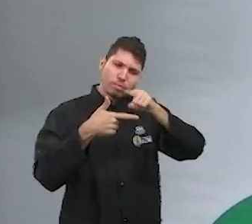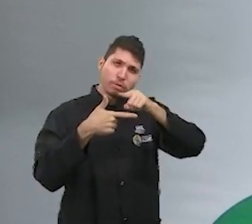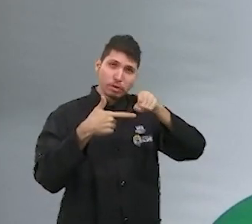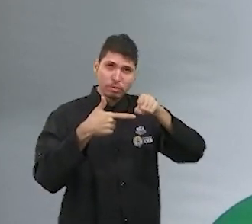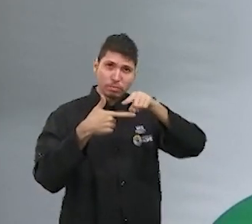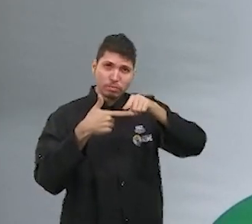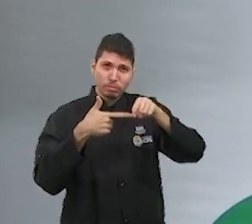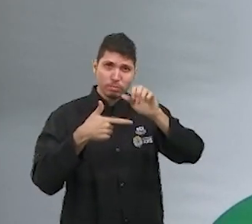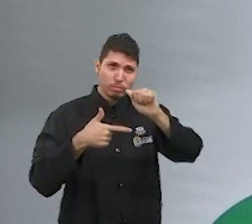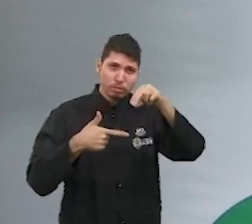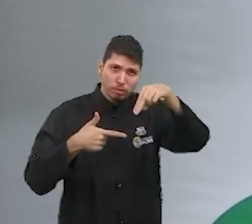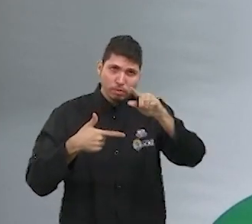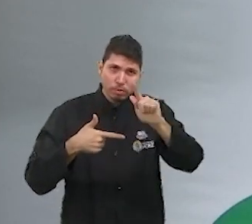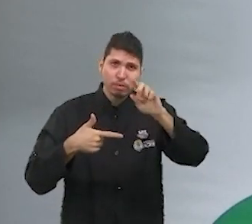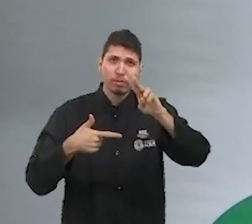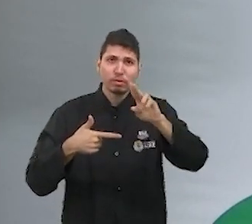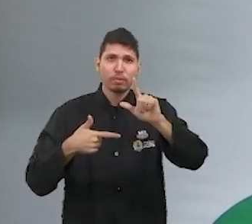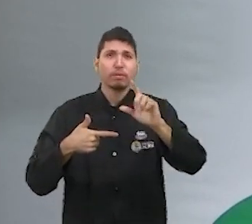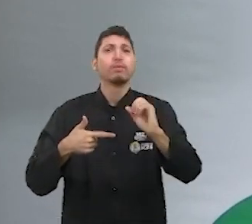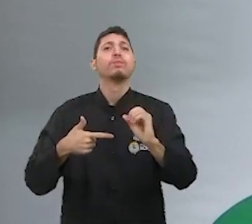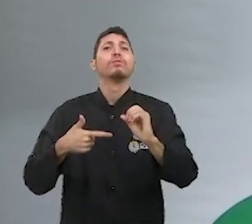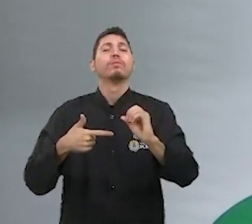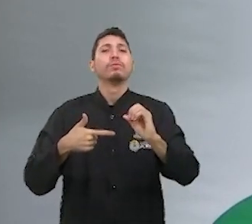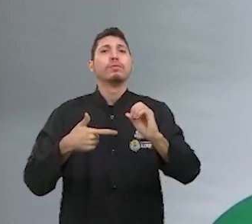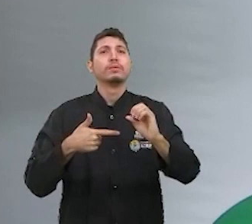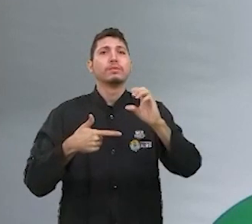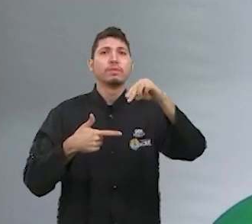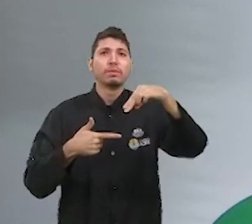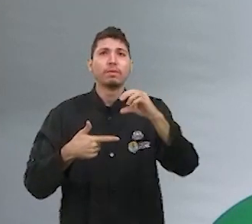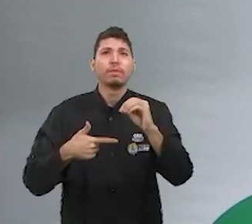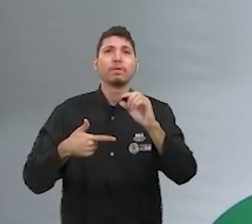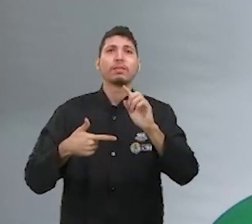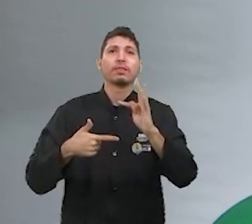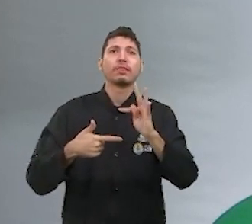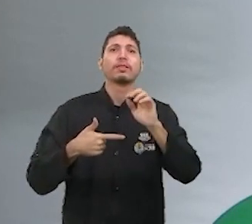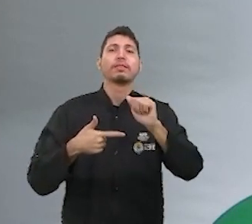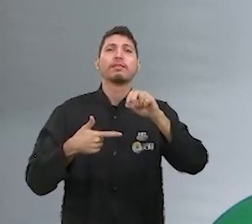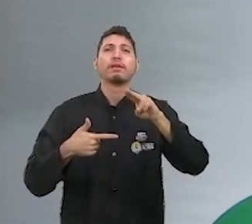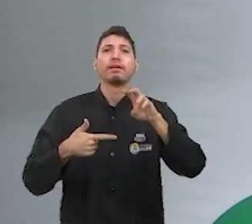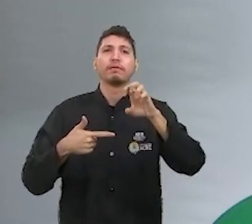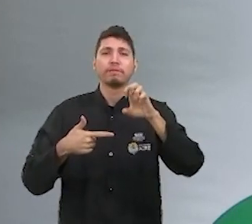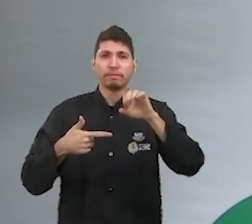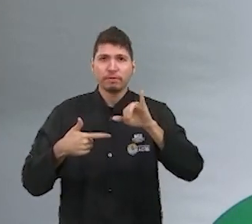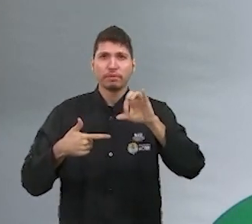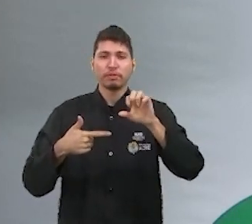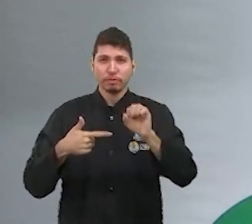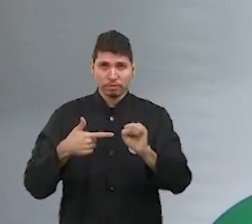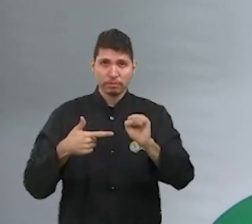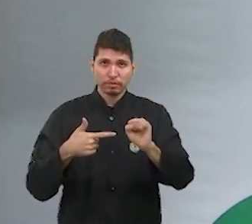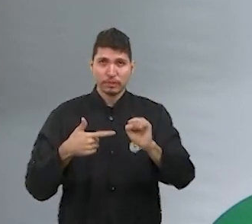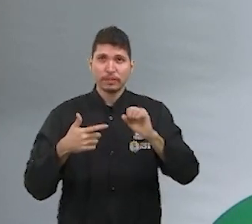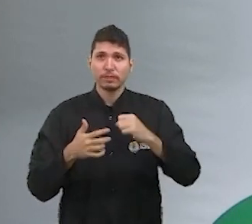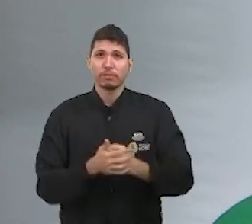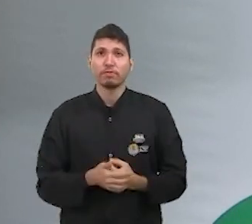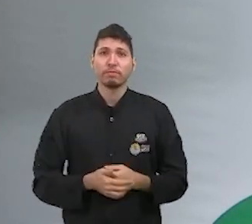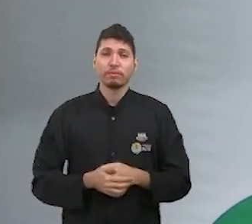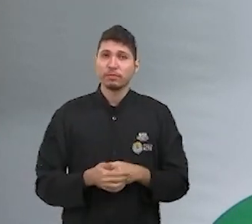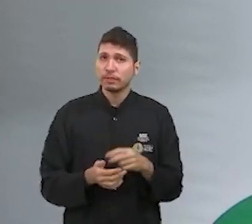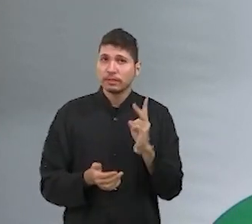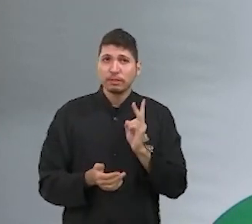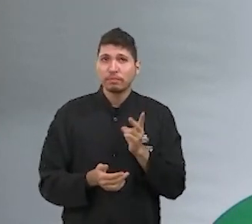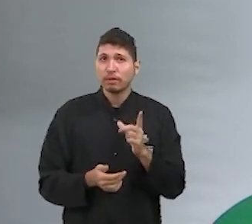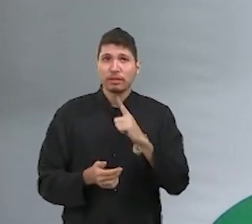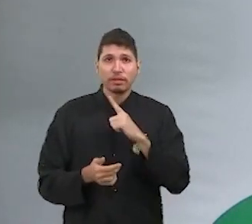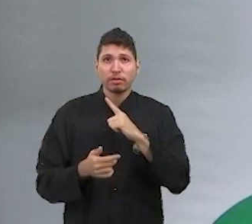primeiro, segundo, terceiro e quarto, reduzindo ao primeiro quadrante, você vai trabalhar geralmente com ângulos notáveis. E você vai se deparar com ângulos